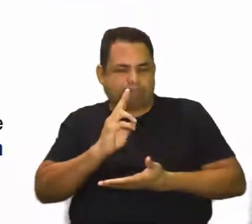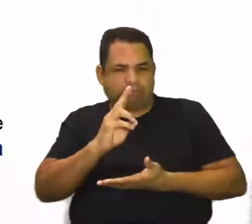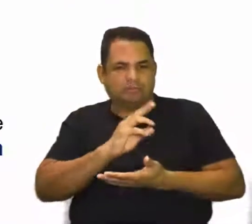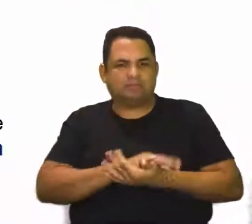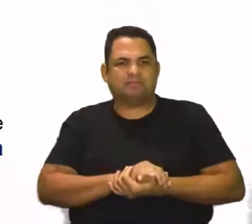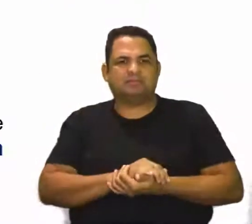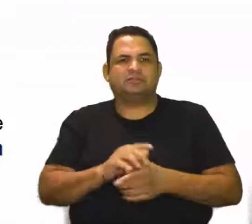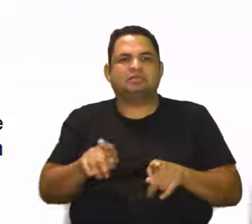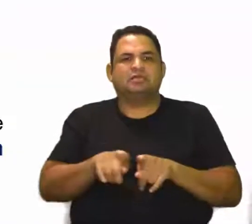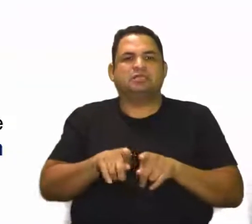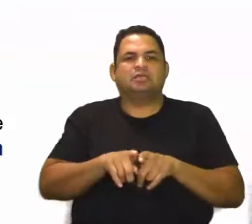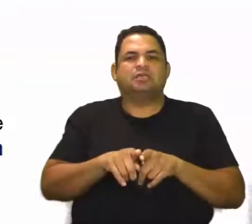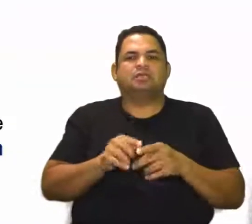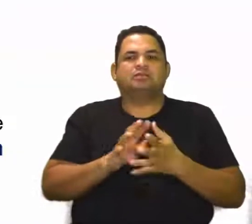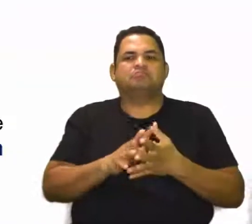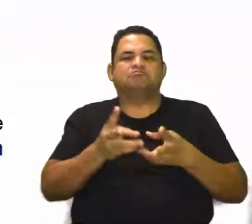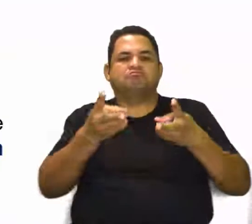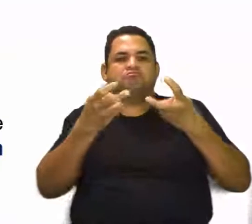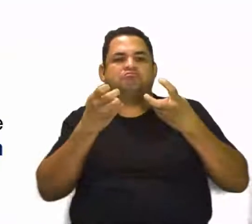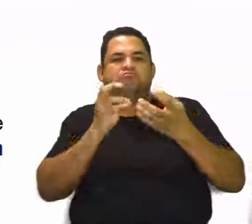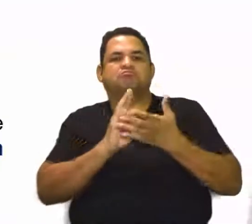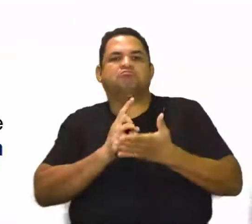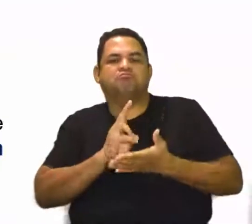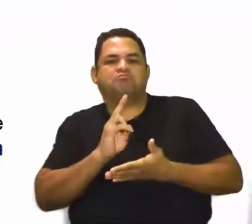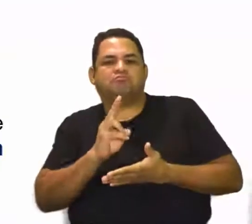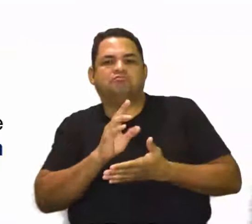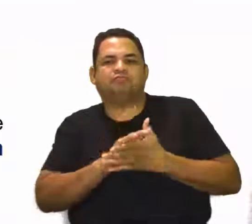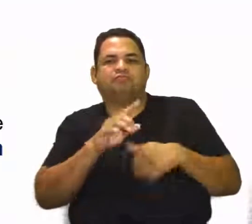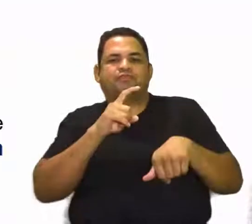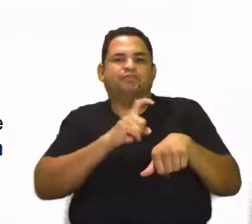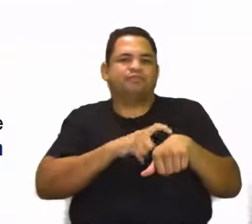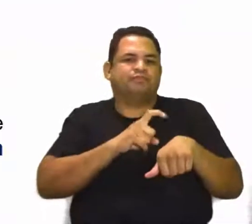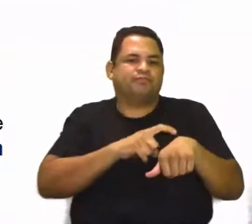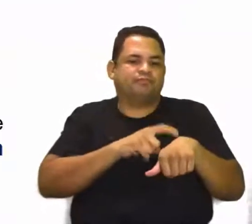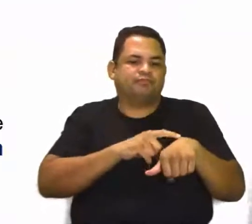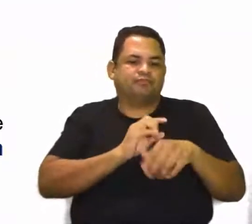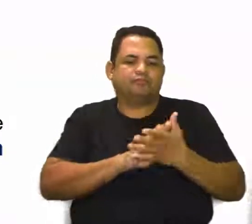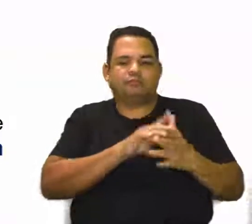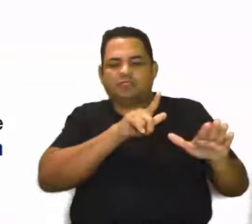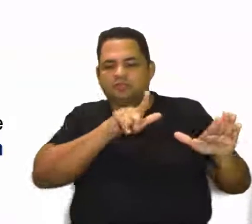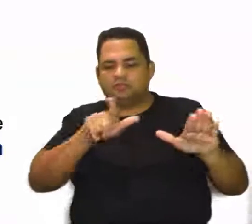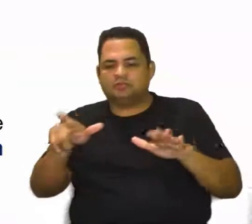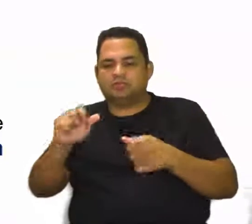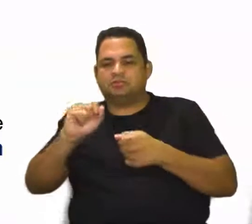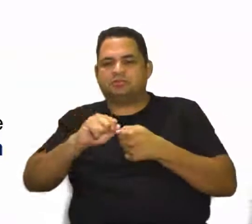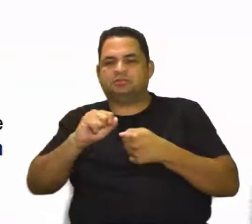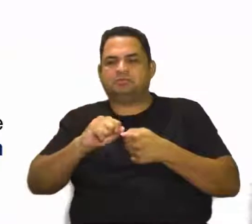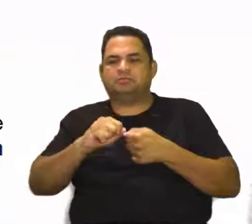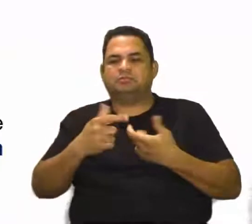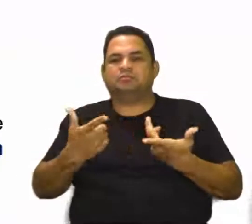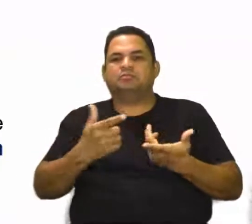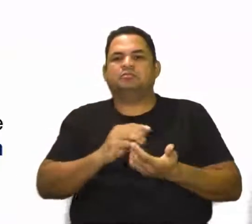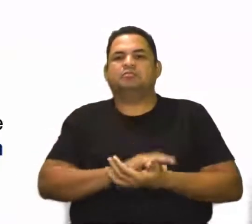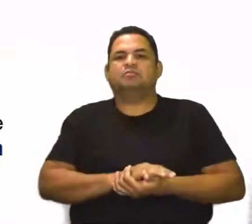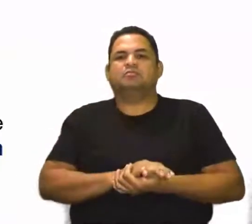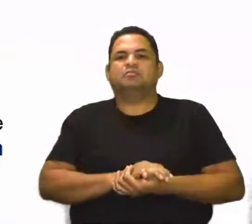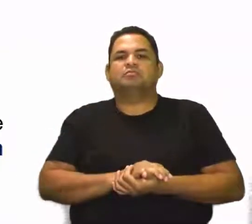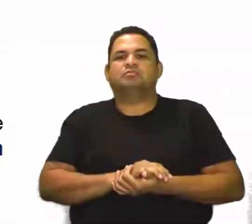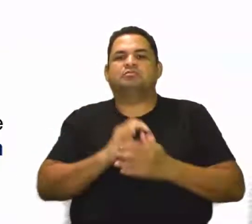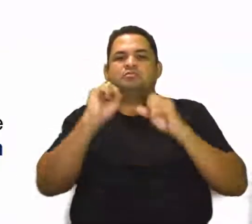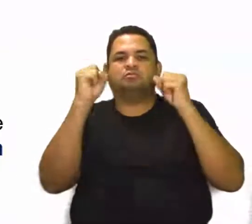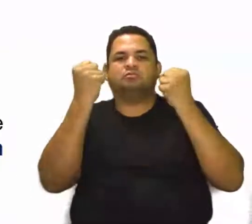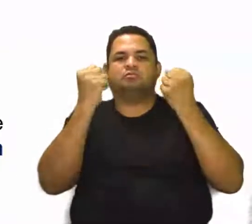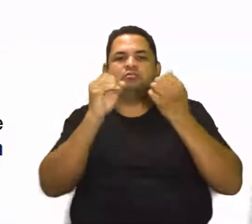Eu também vou observar a frequência e o tempo por semana que eu vou realizar. Então, uma atividade